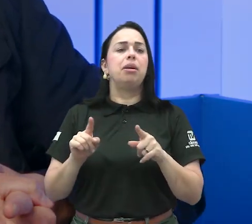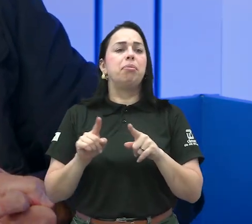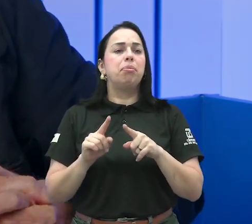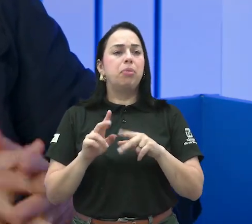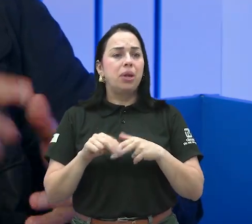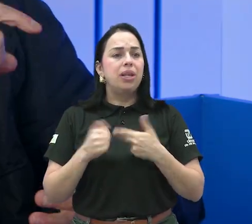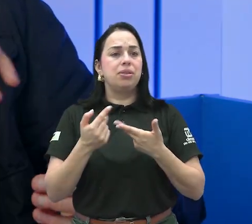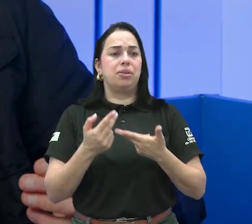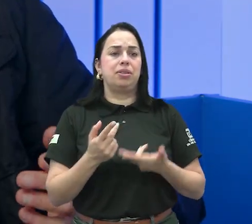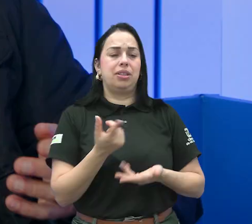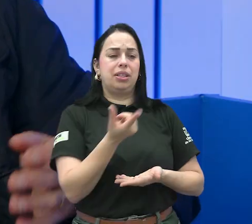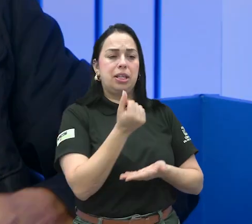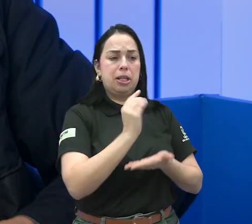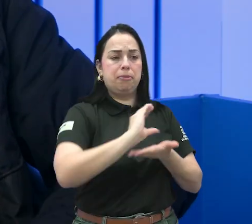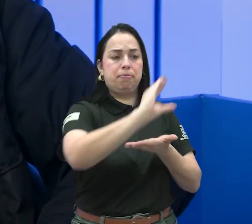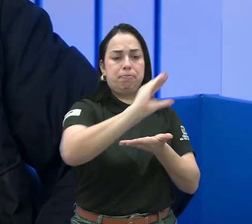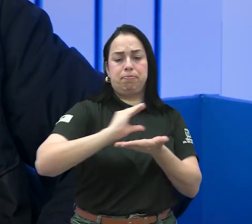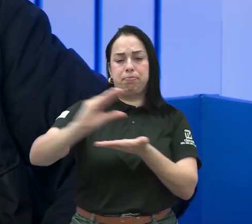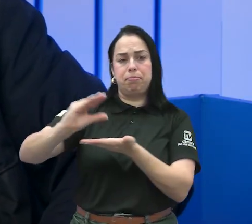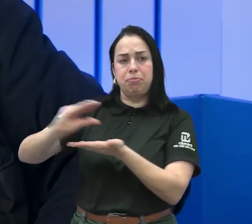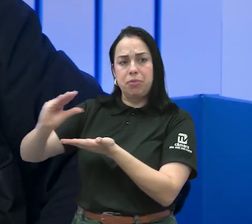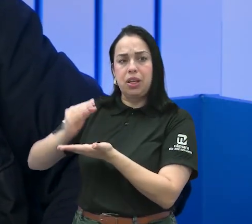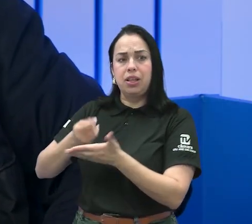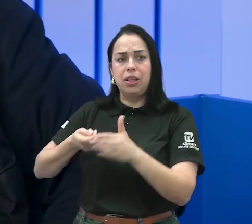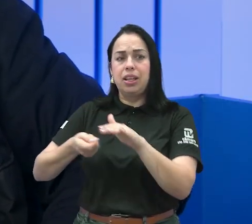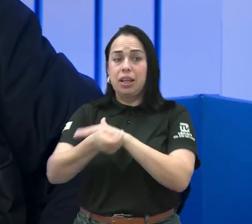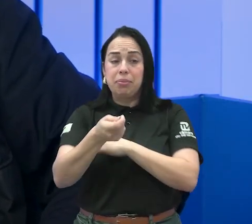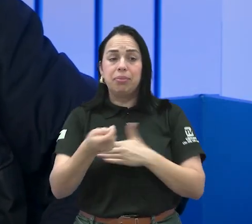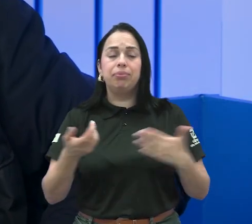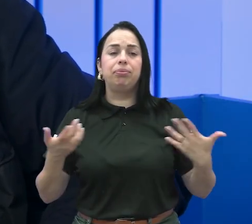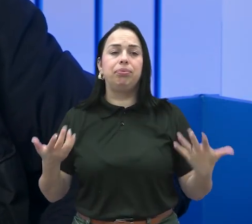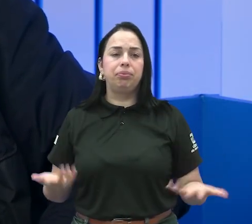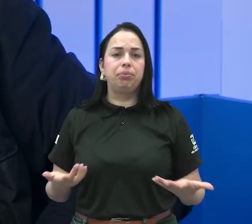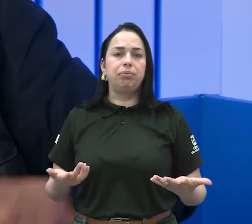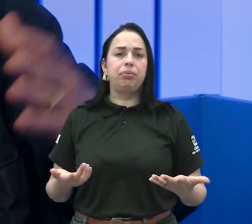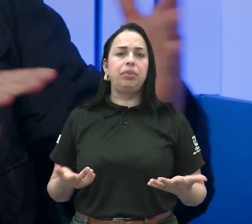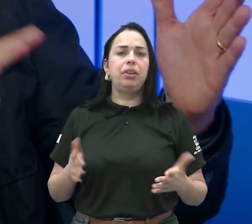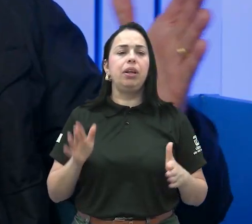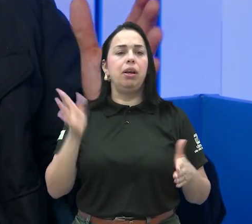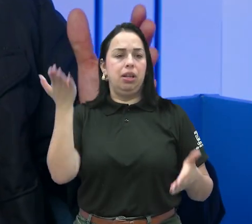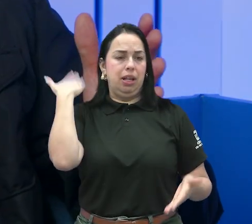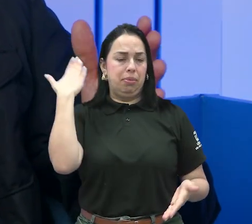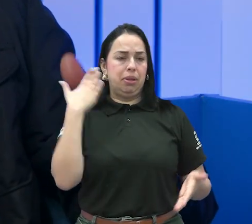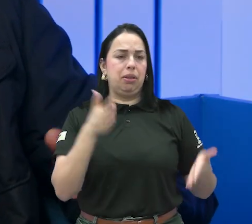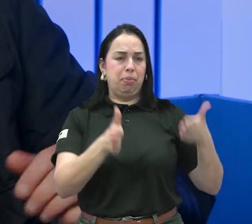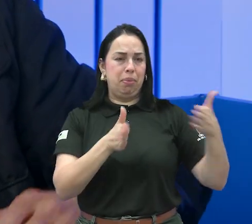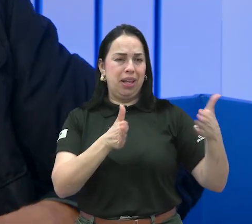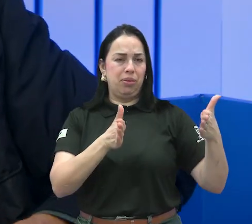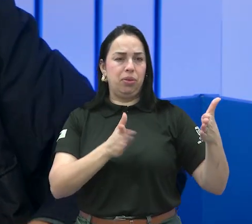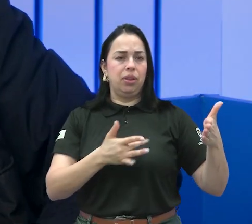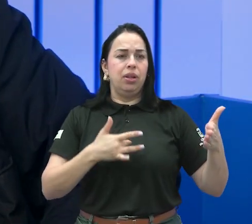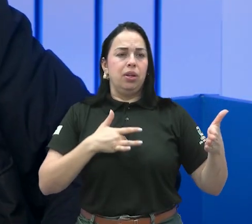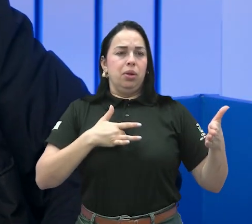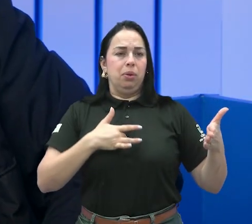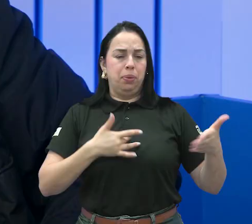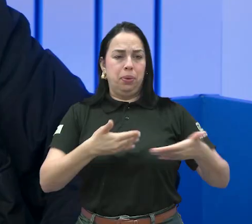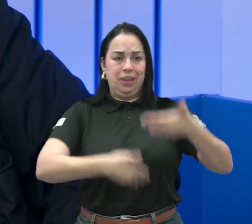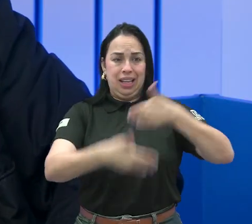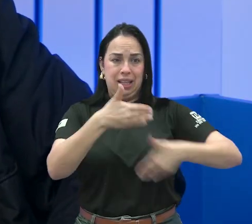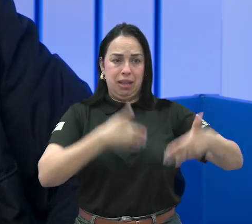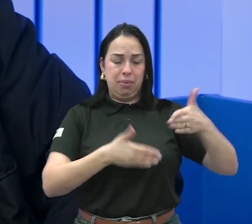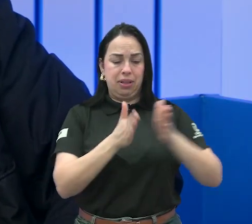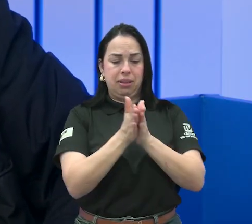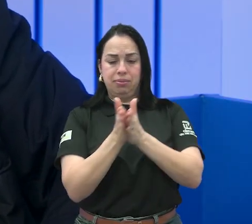beneficiada nesse processo de formação histórico, econômico, social, porque depois da fase senatorial houve uma